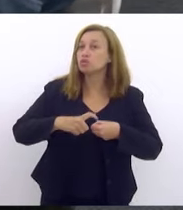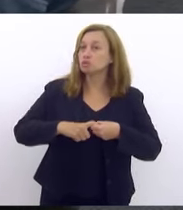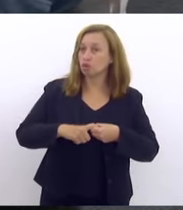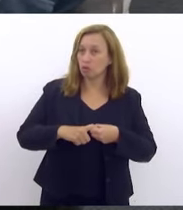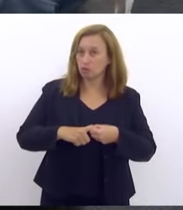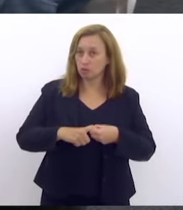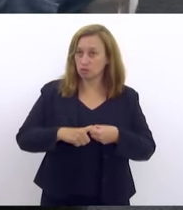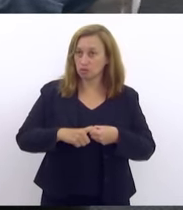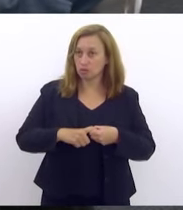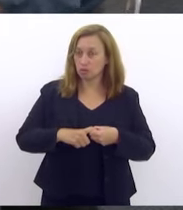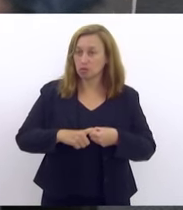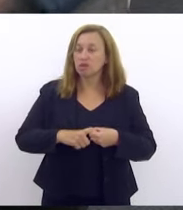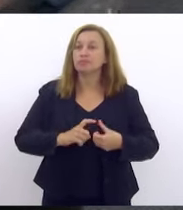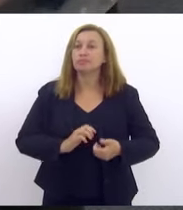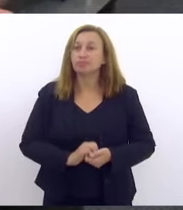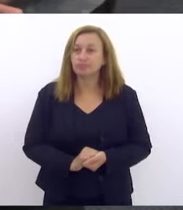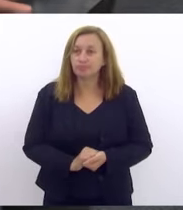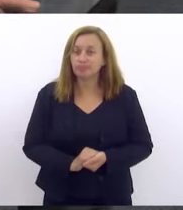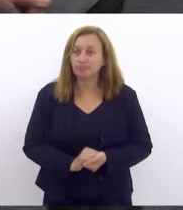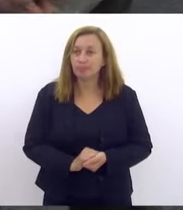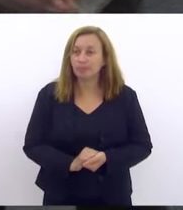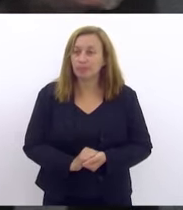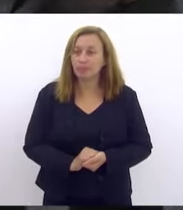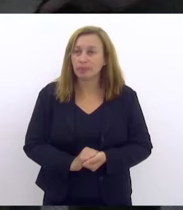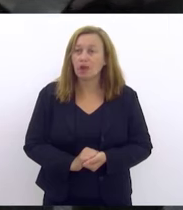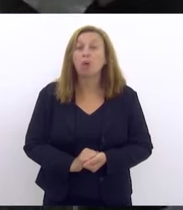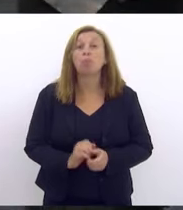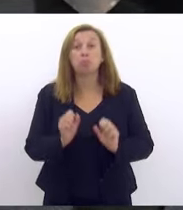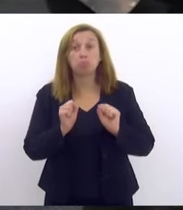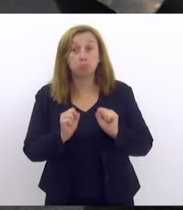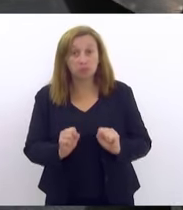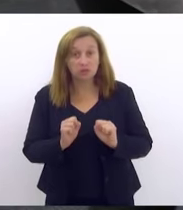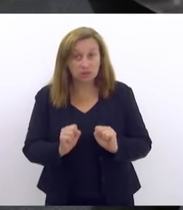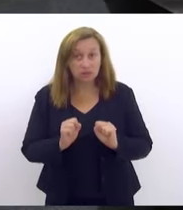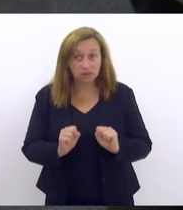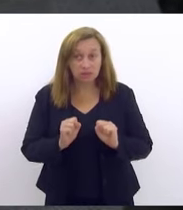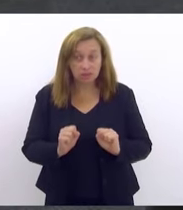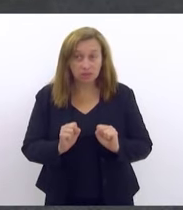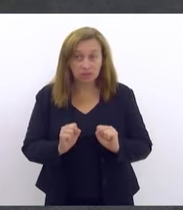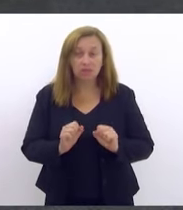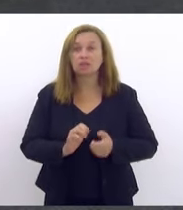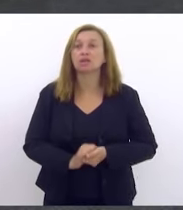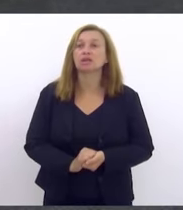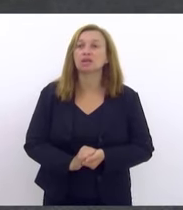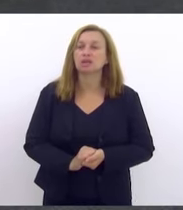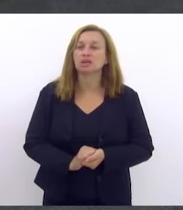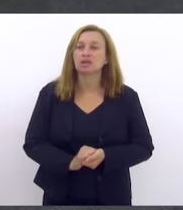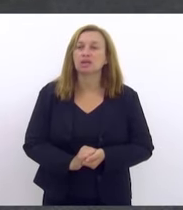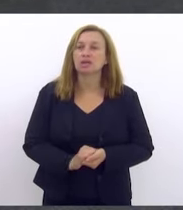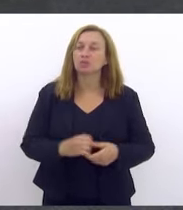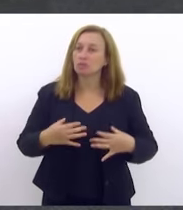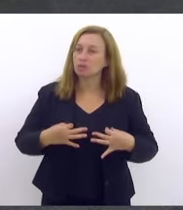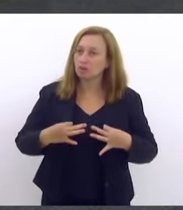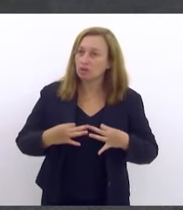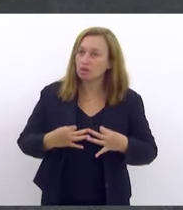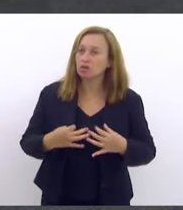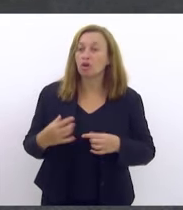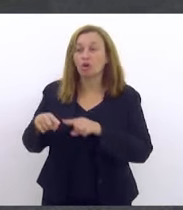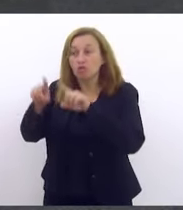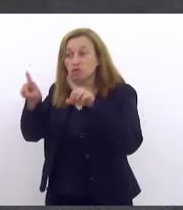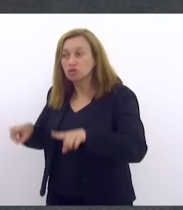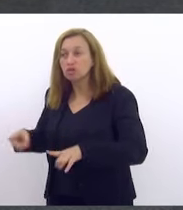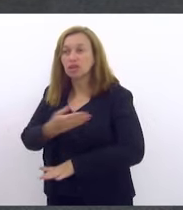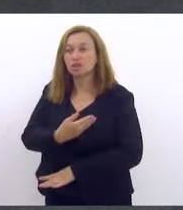para o consórcio funcionar, quando apenas poderia colocar à disposição funcionários